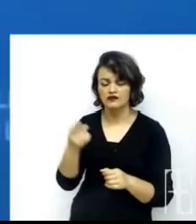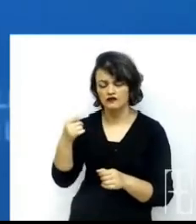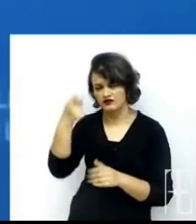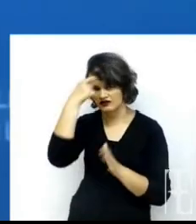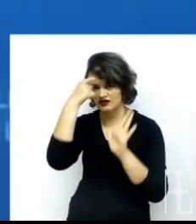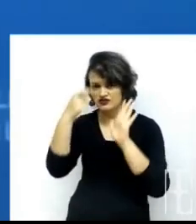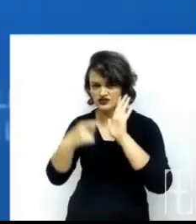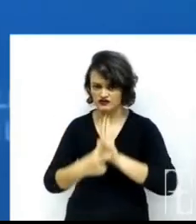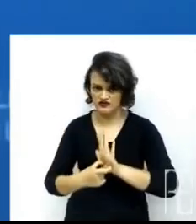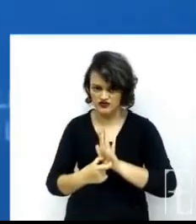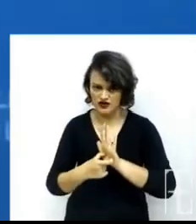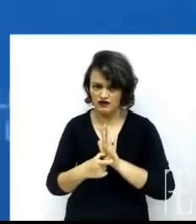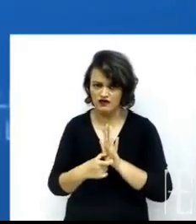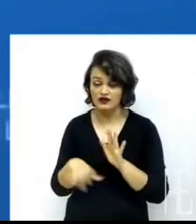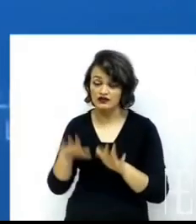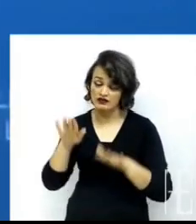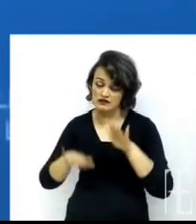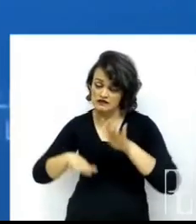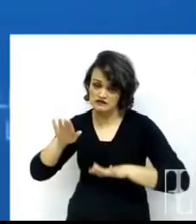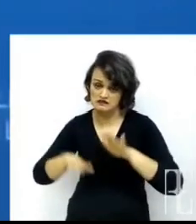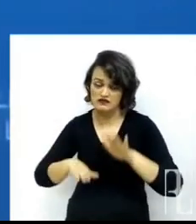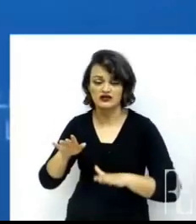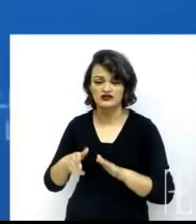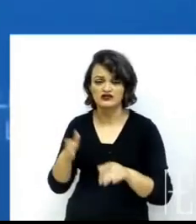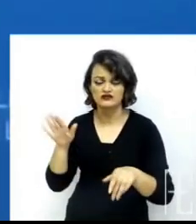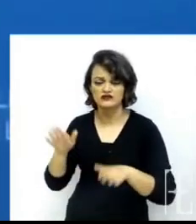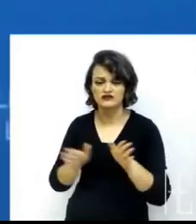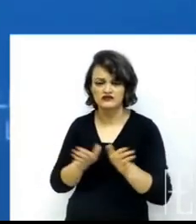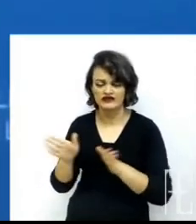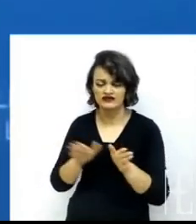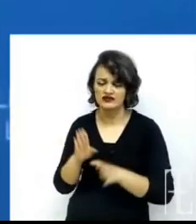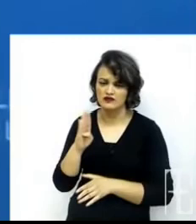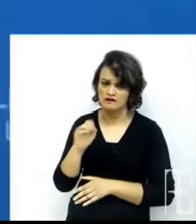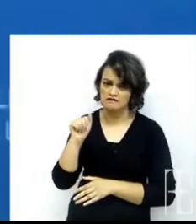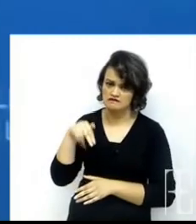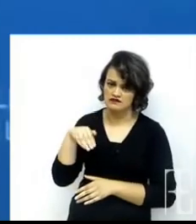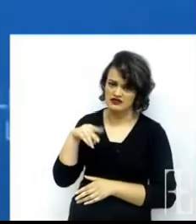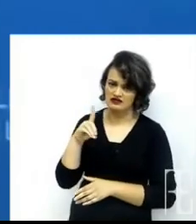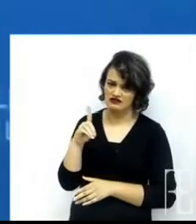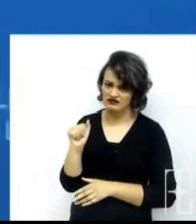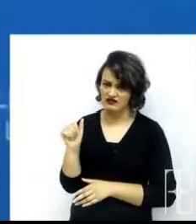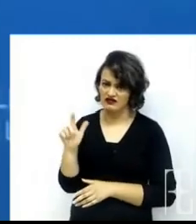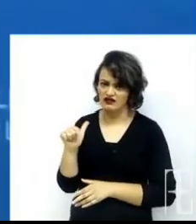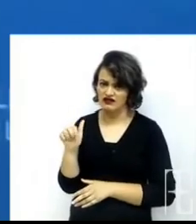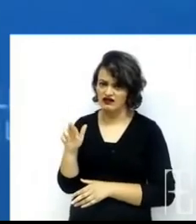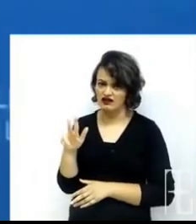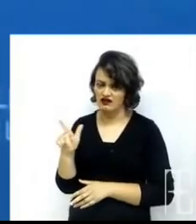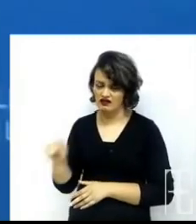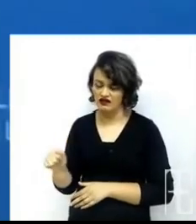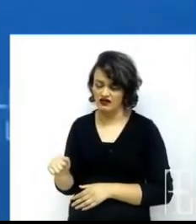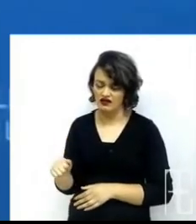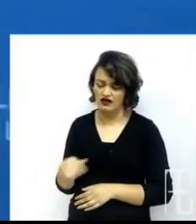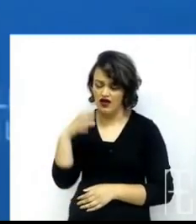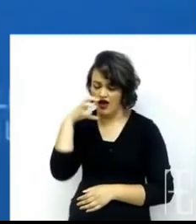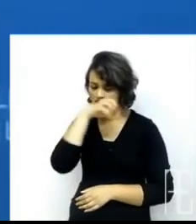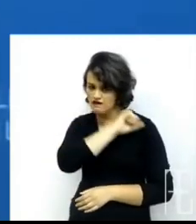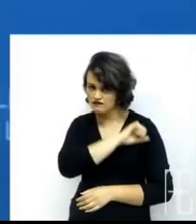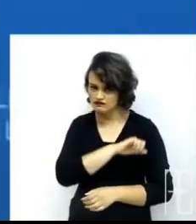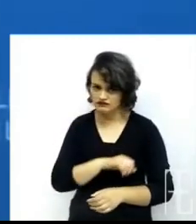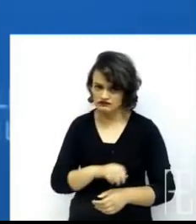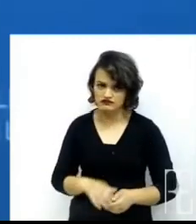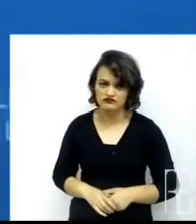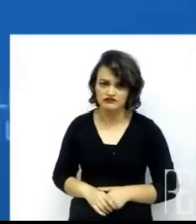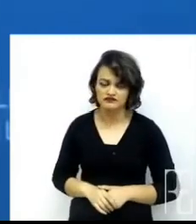artificial, dependem do acesso à banda larga e alta velocidade.